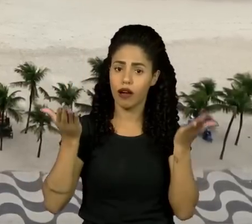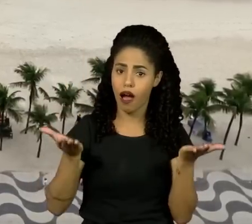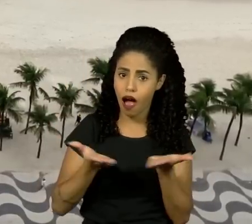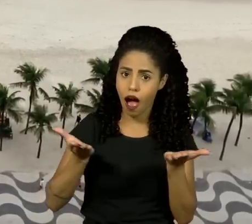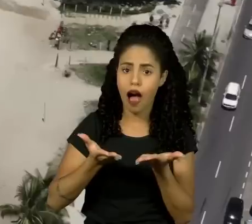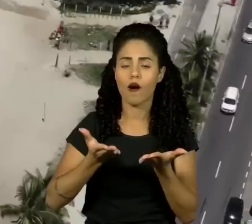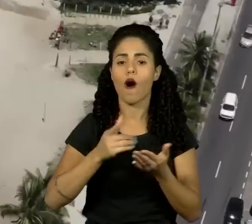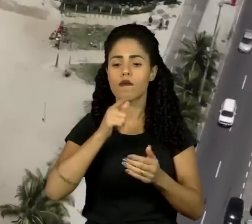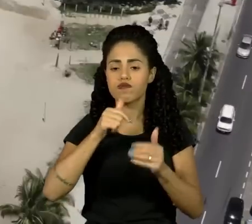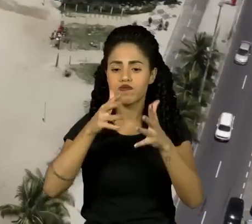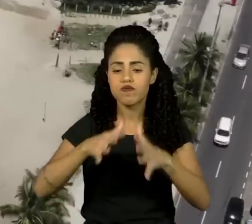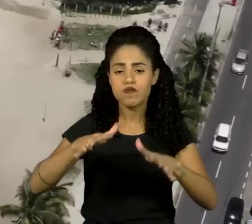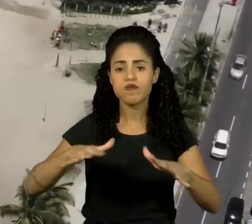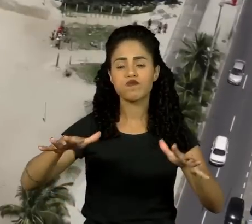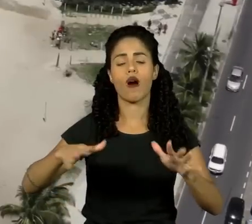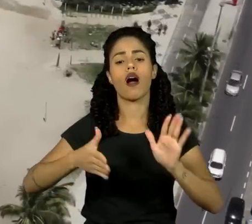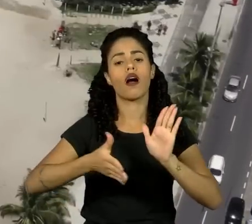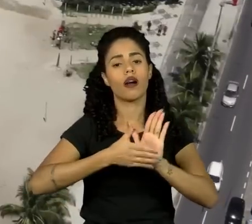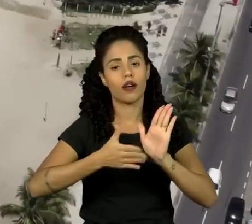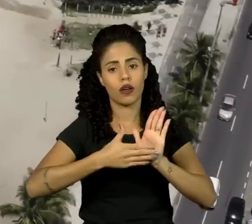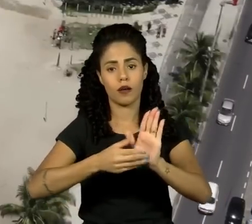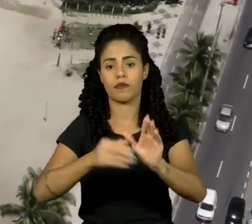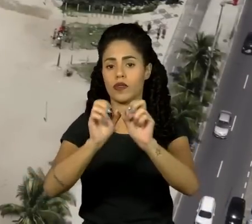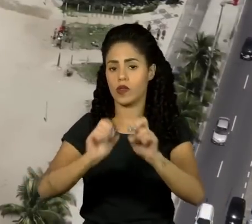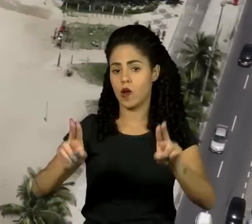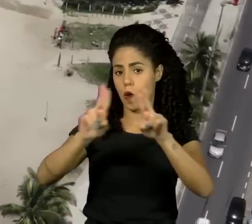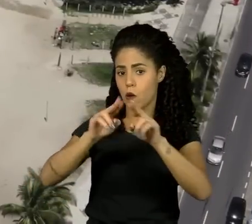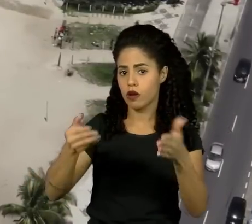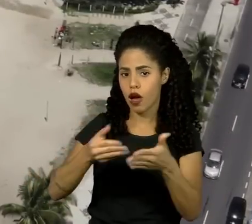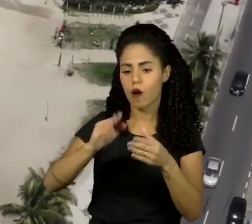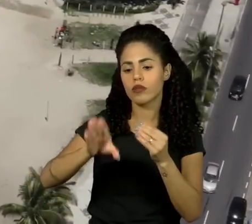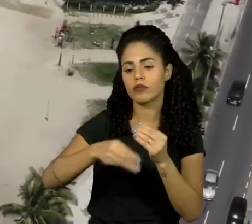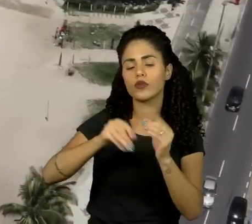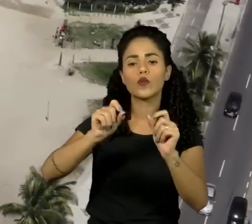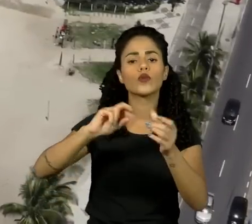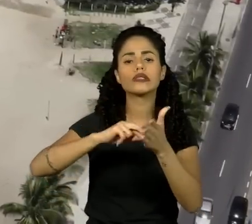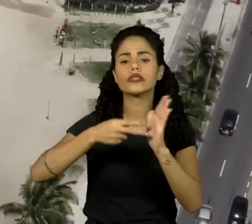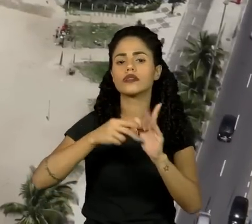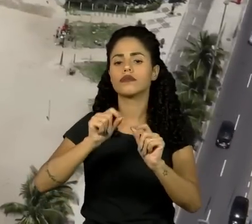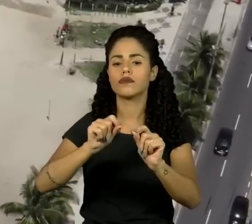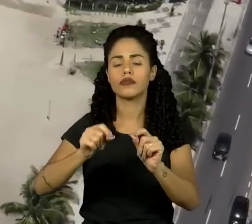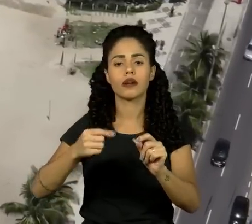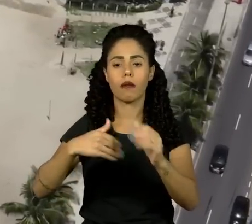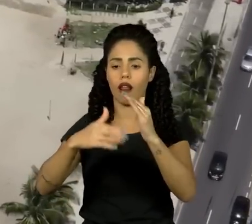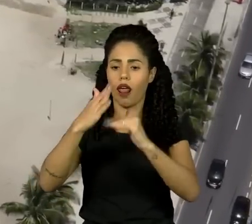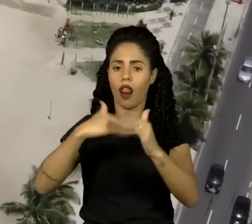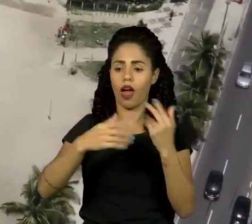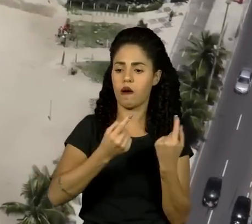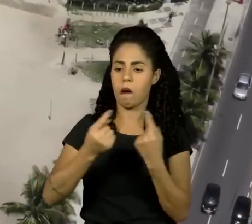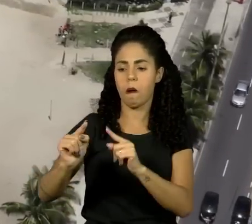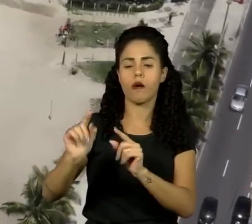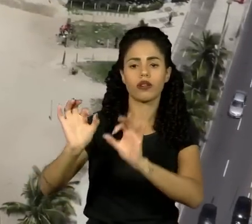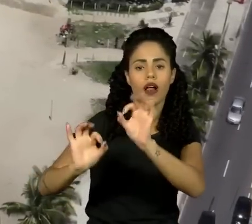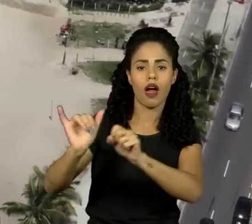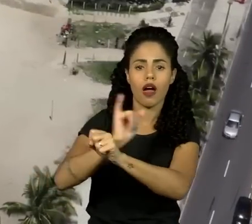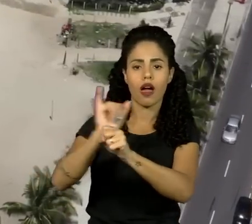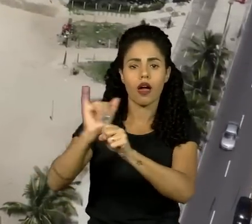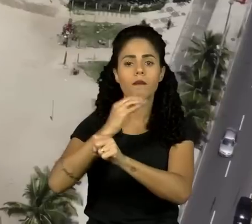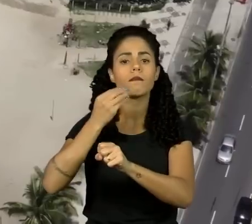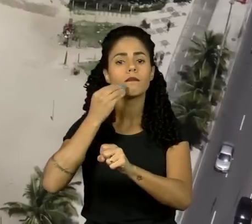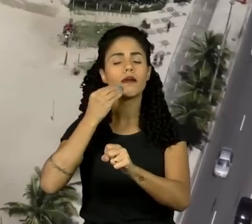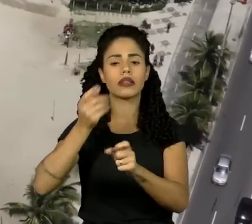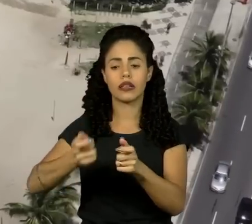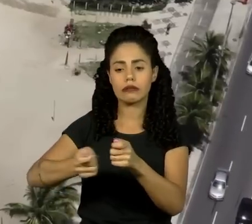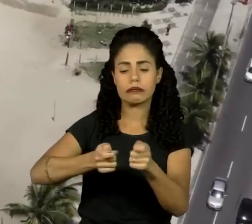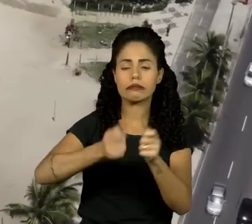dos oceanos, estabelecida pela ONU. A emenda também significaria ir na contramão das estratégias de combate